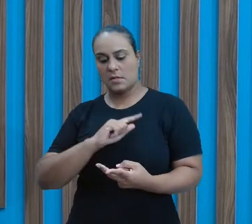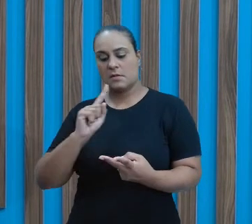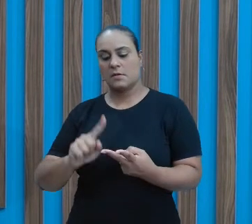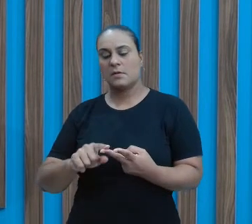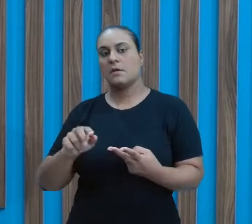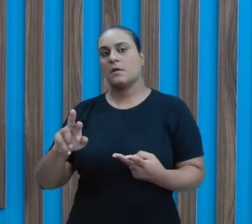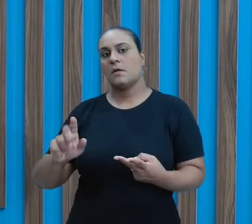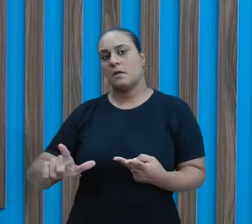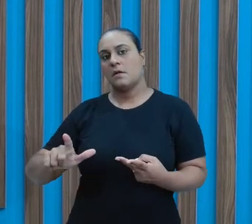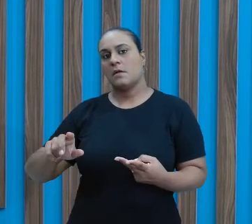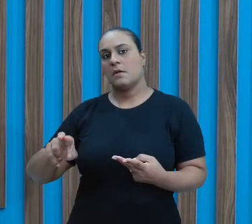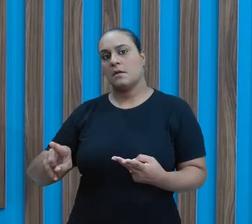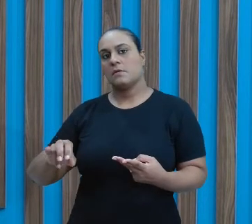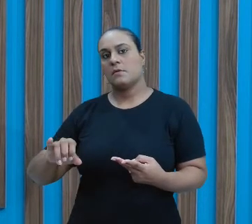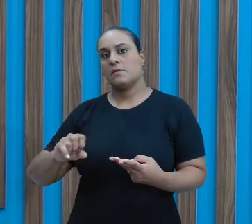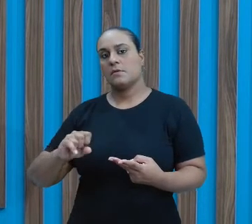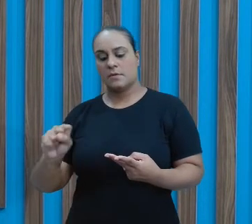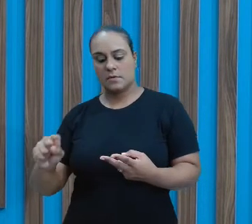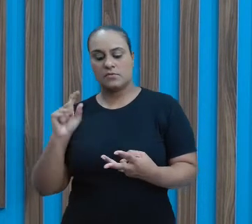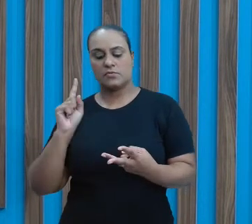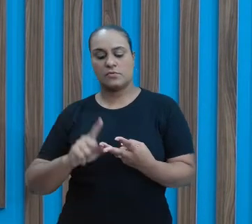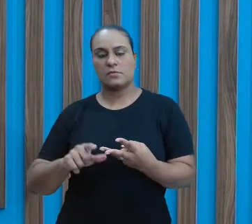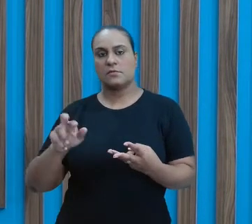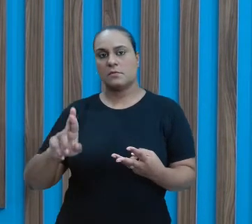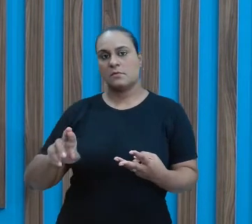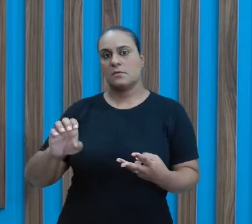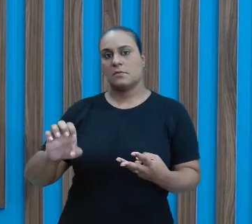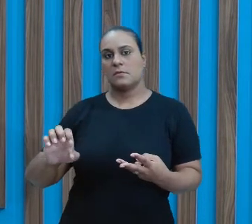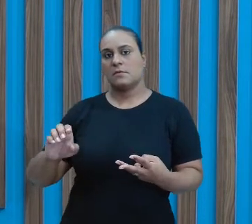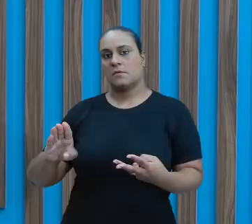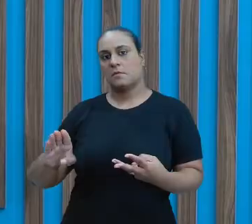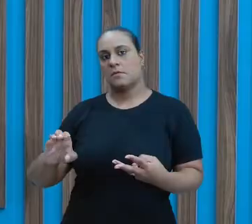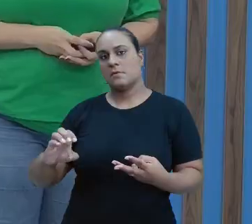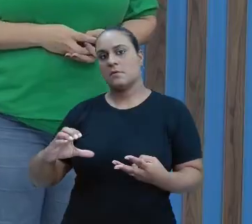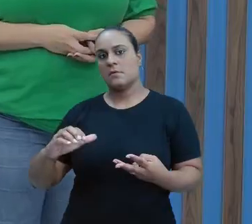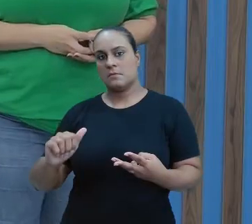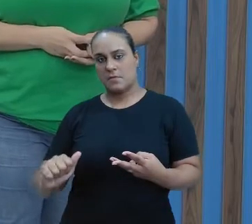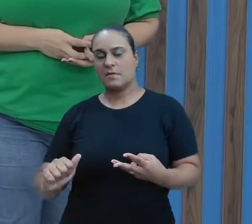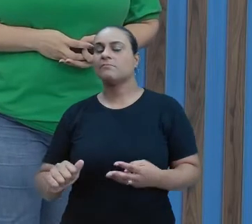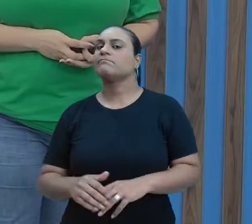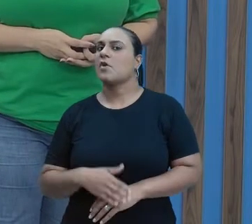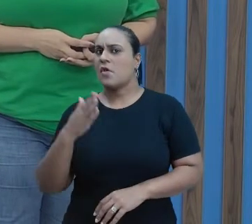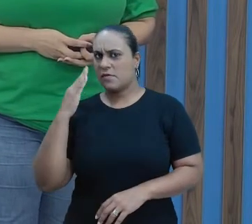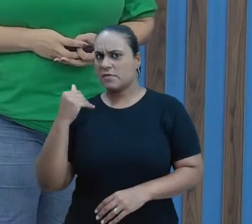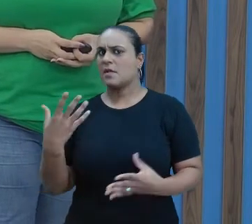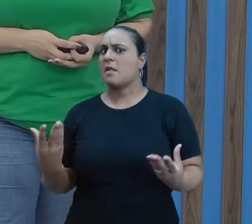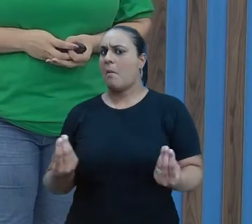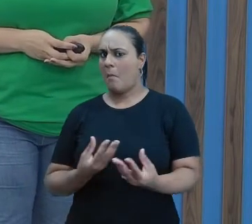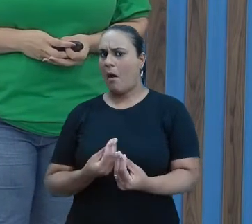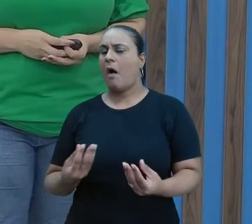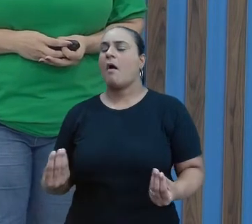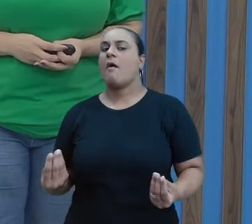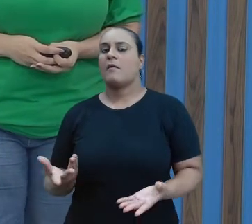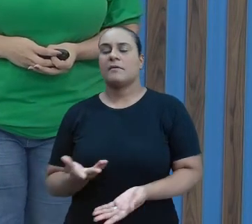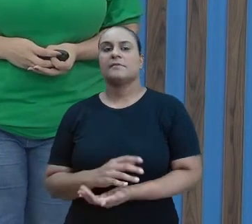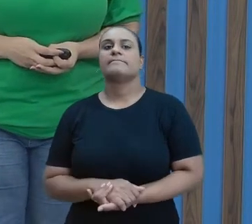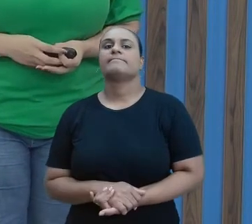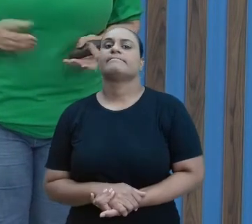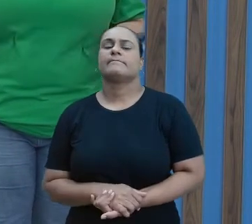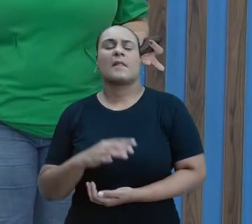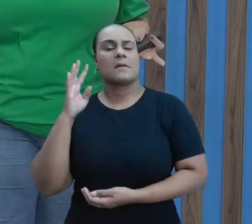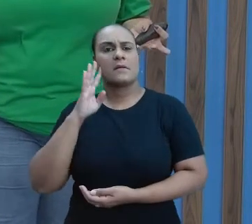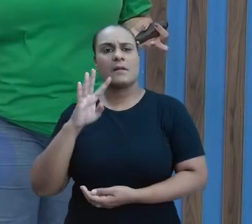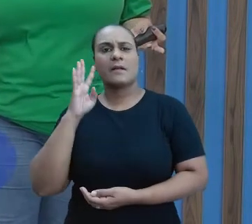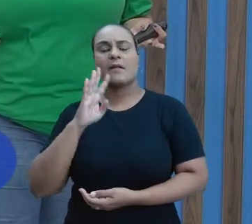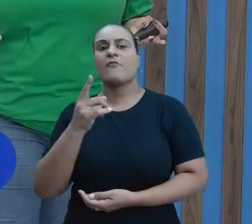e Rebeca. Rebeca, São os Luiz que estão e mais Marcélia. interagindo. Eu sei que tem mais gente. Que legal vocês aí interagindo com a gente. Um